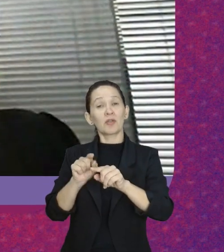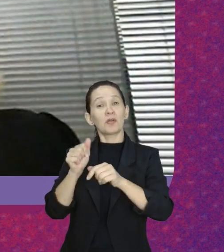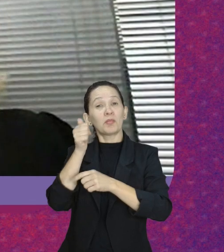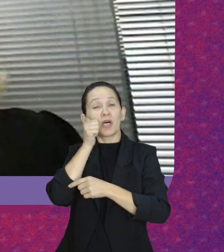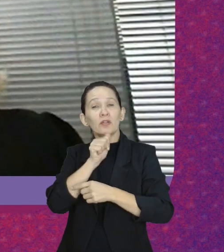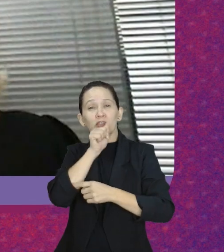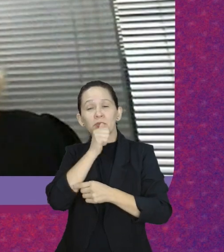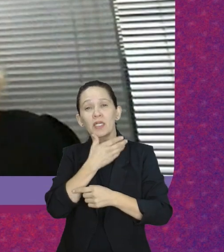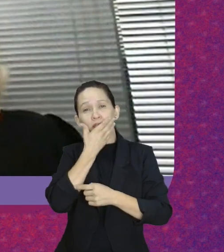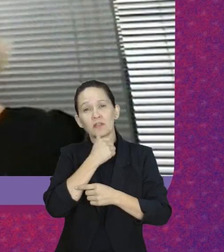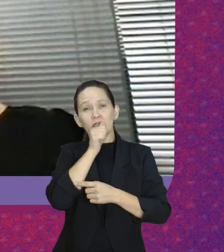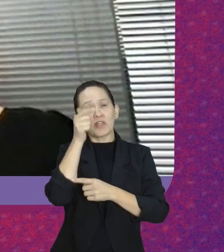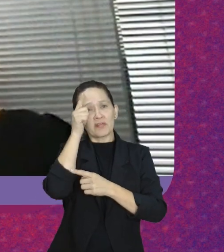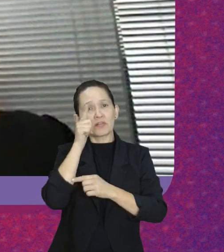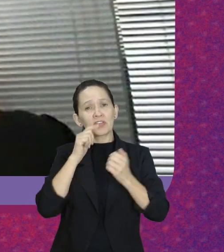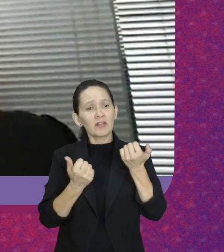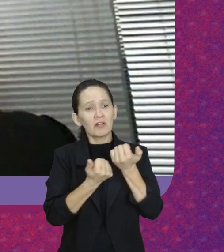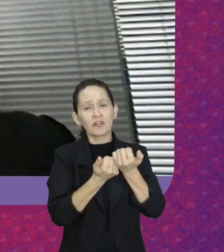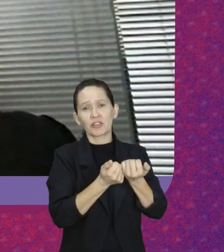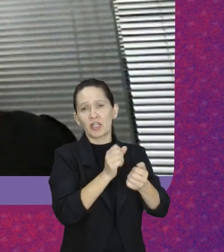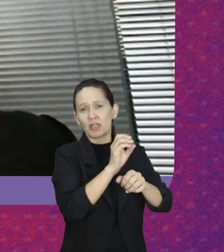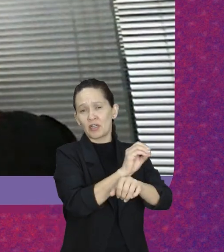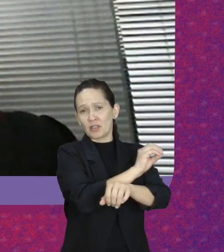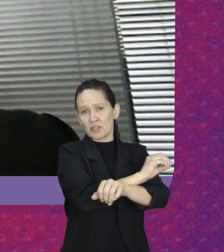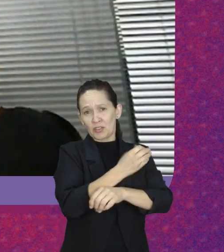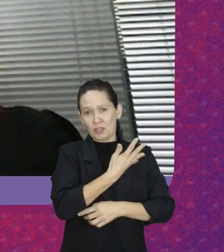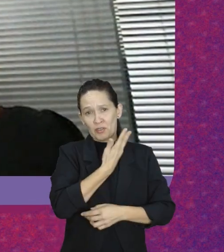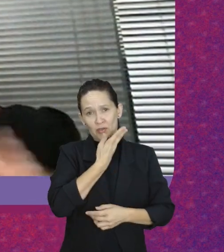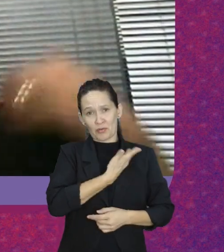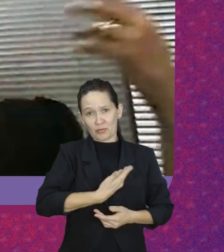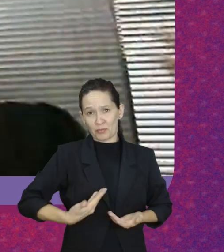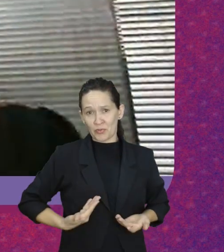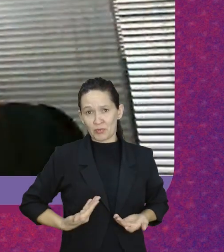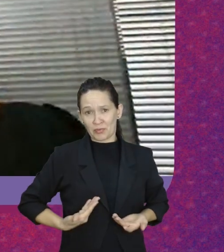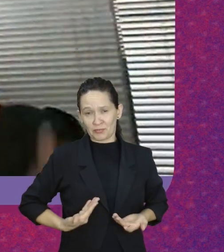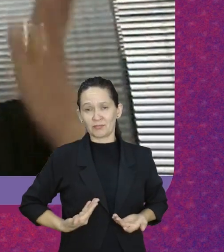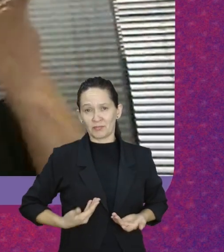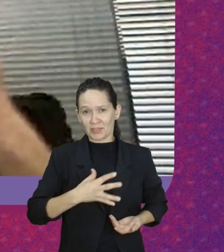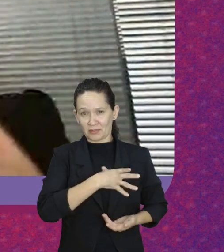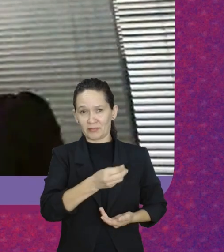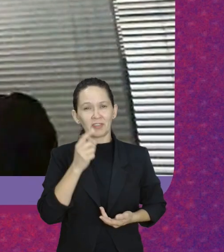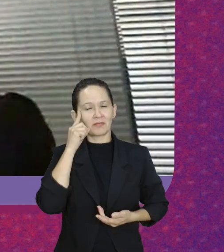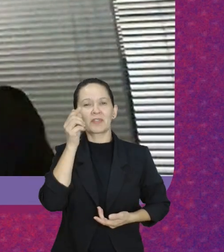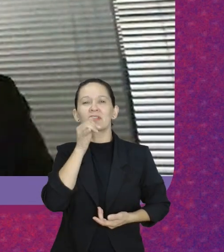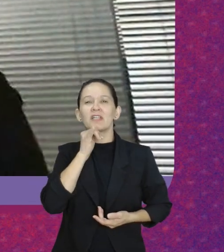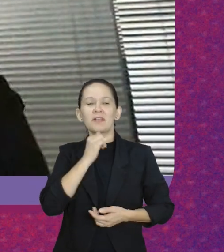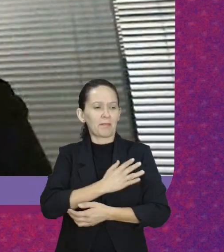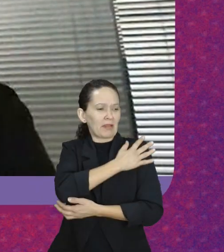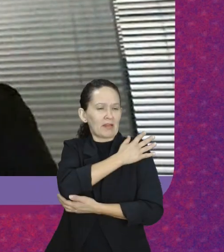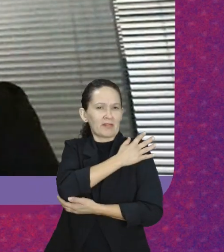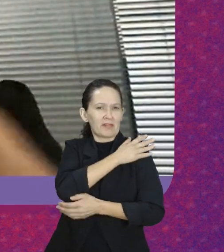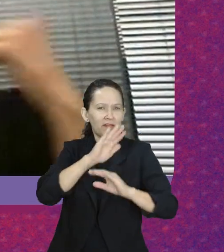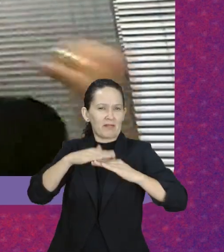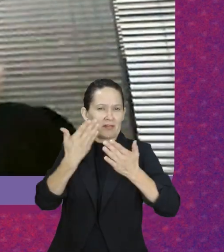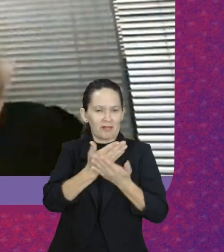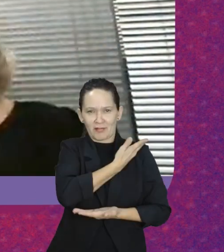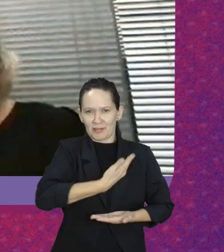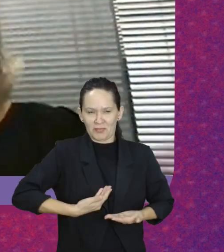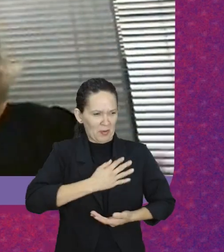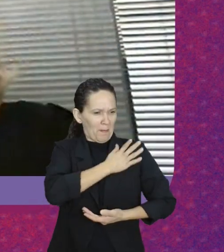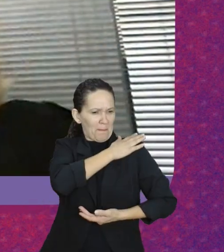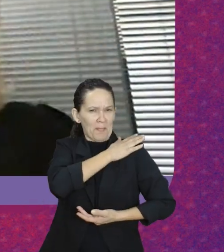essa modalidade com recursos públicos, né? A gente precisa pensar, por exemplo, na militarização das escolas públicas,